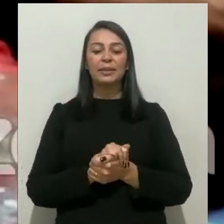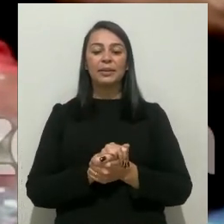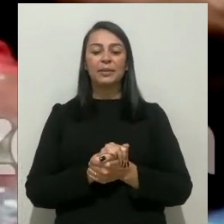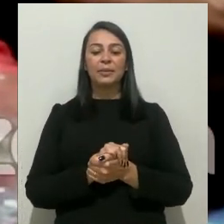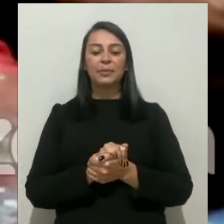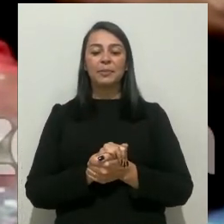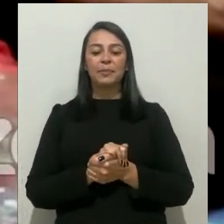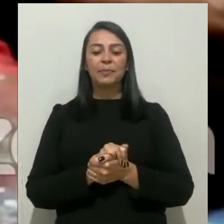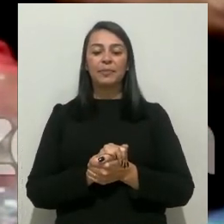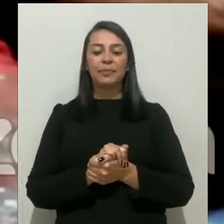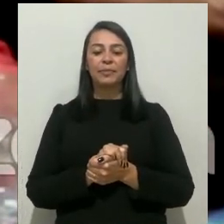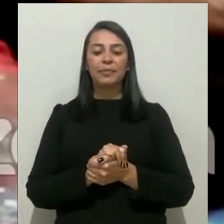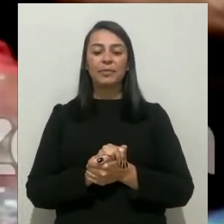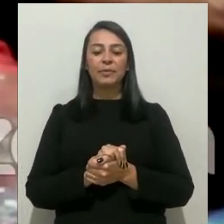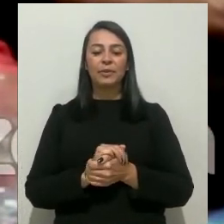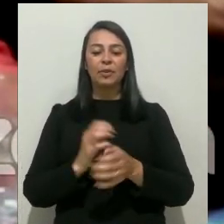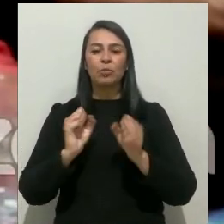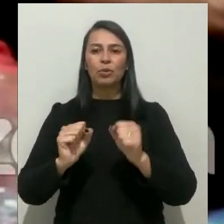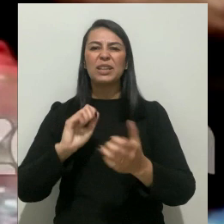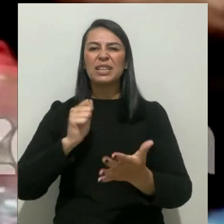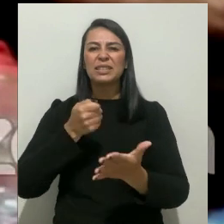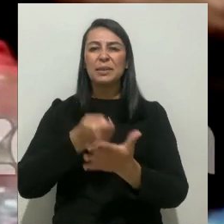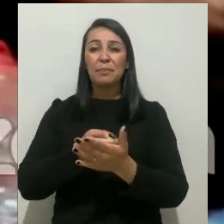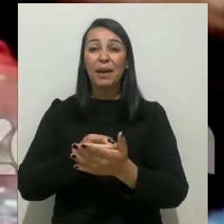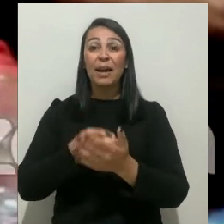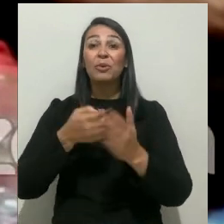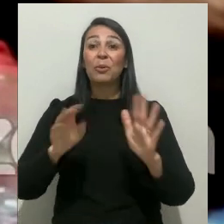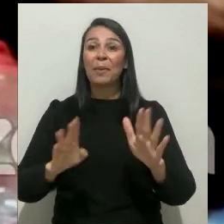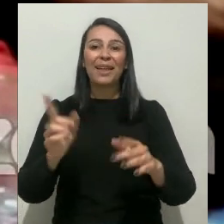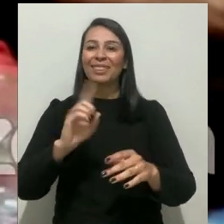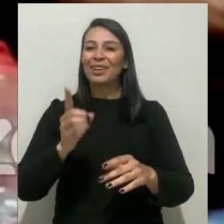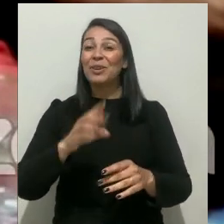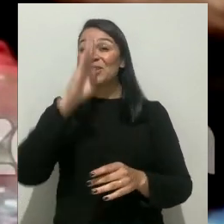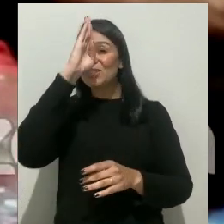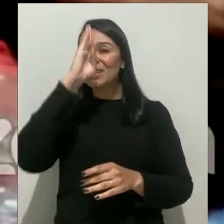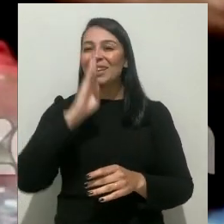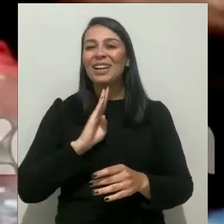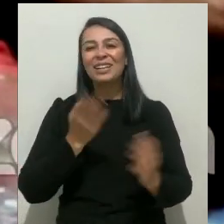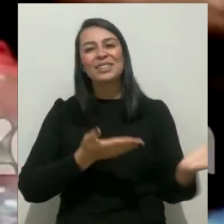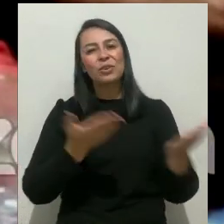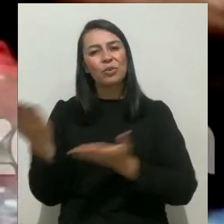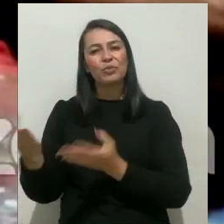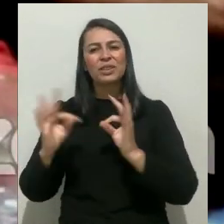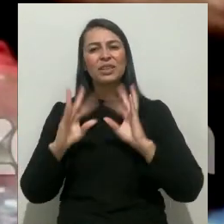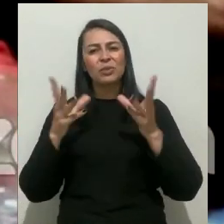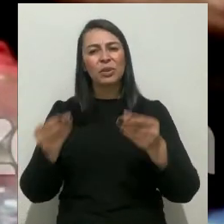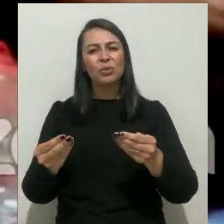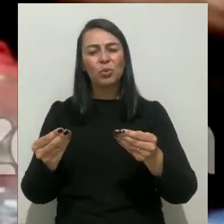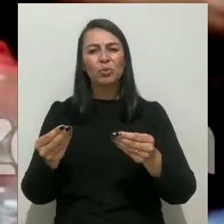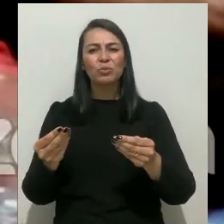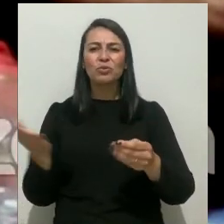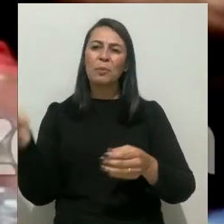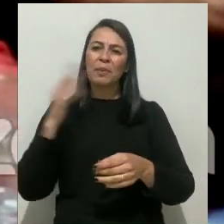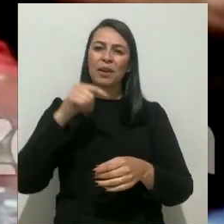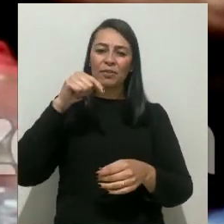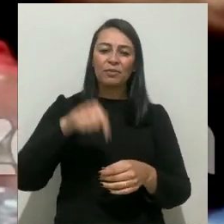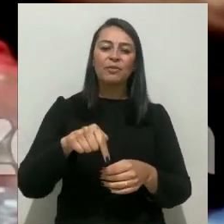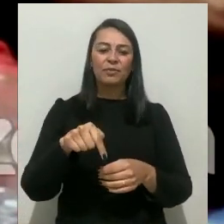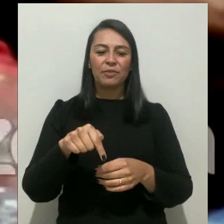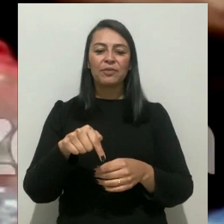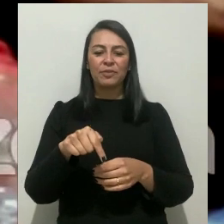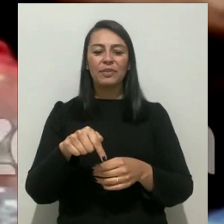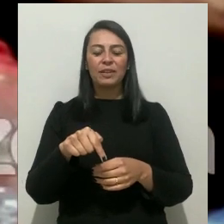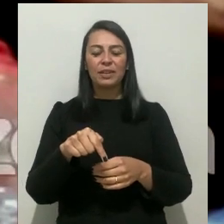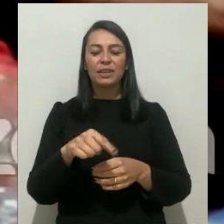que poderiam muito bem ser pagos e são uma entrada franca, convidando a todos para estarem aqui, e é uma